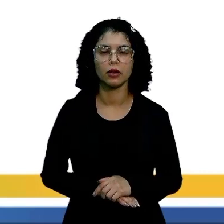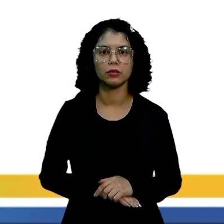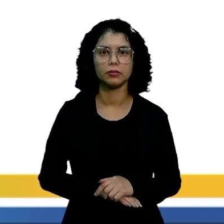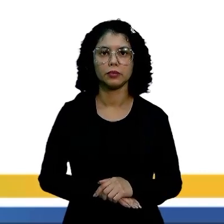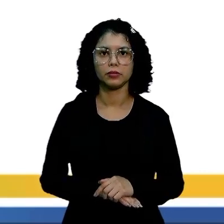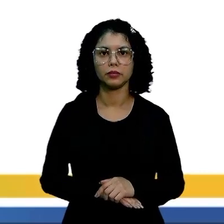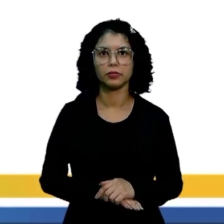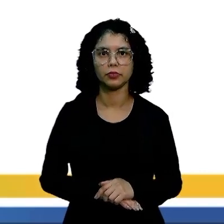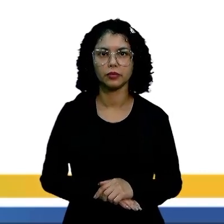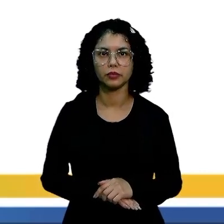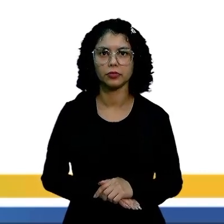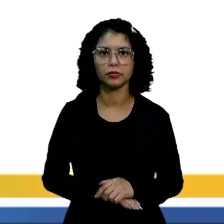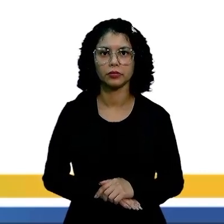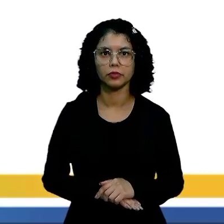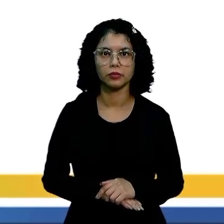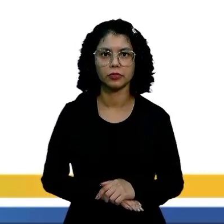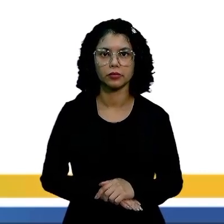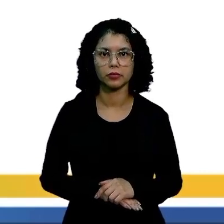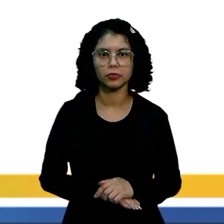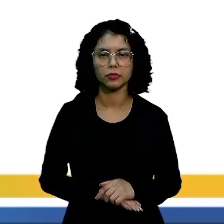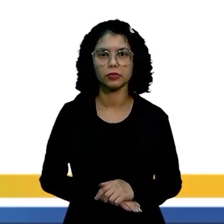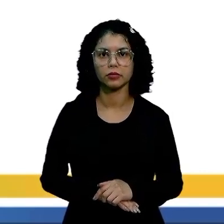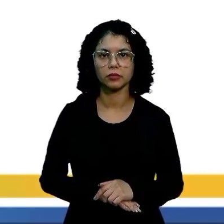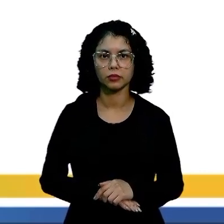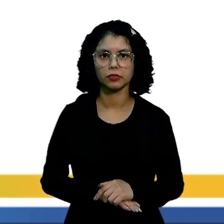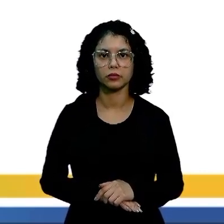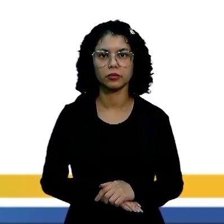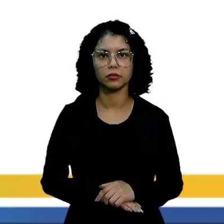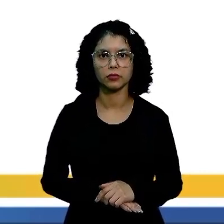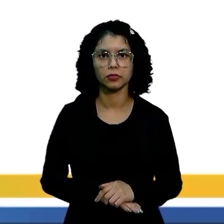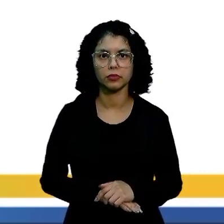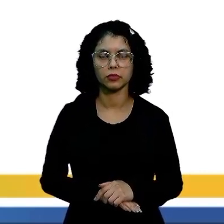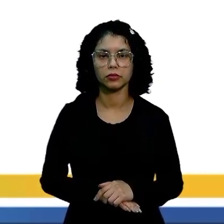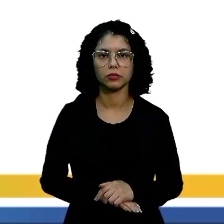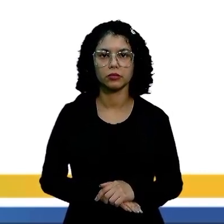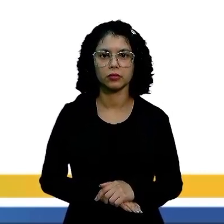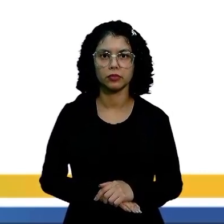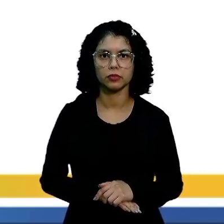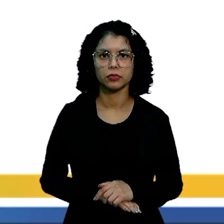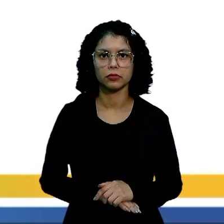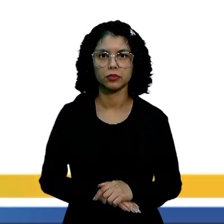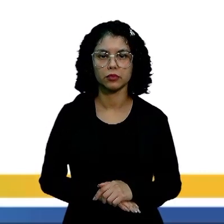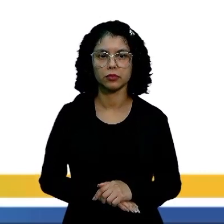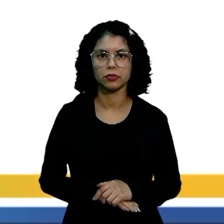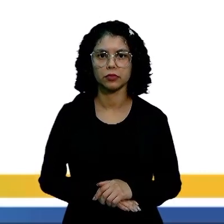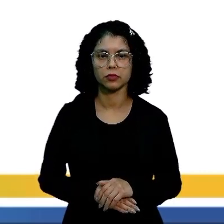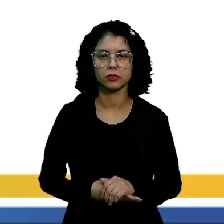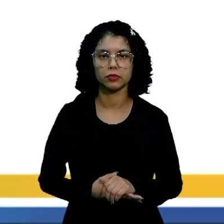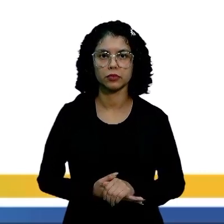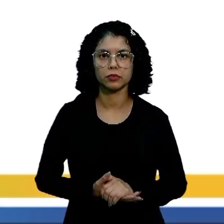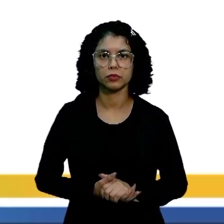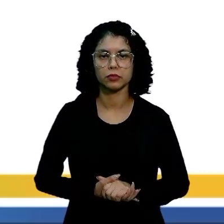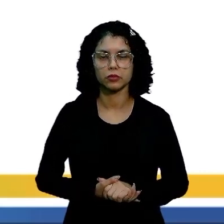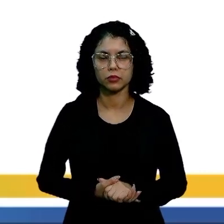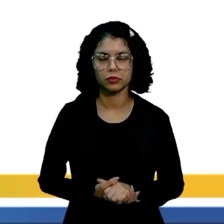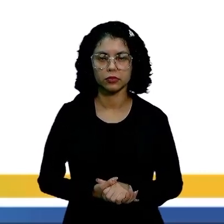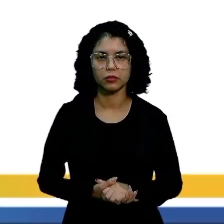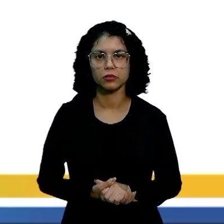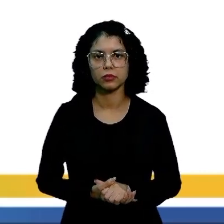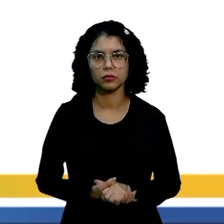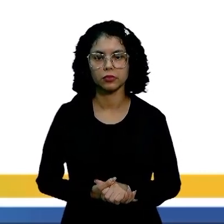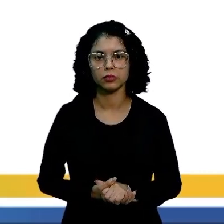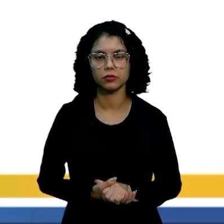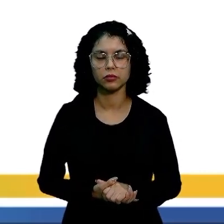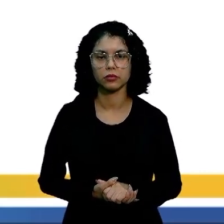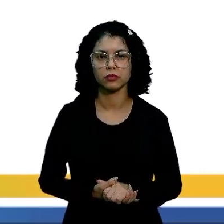leave school before the age of 16 are 5 times more likely to suffer a heart